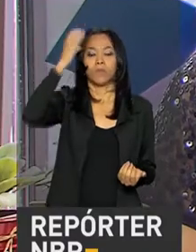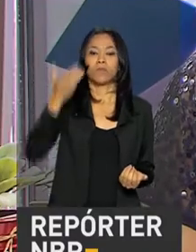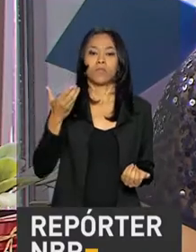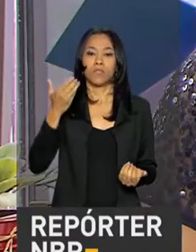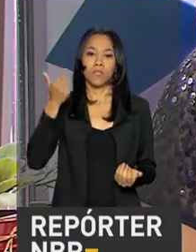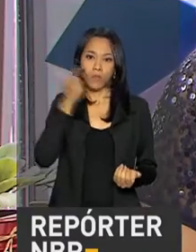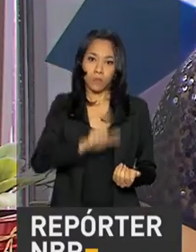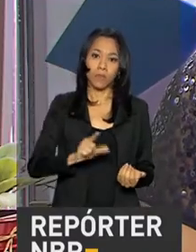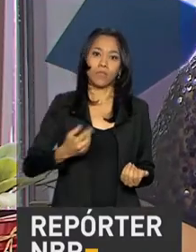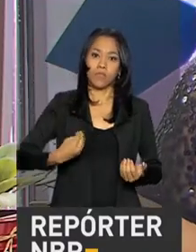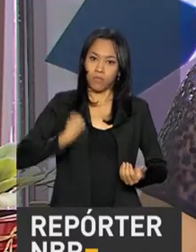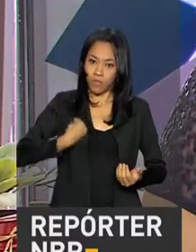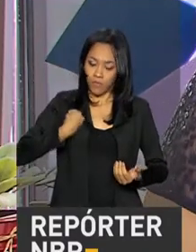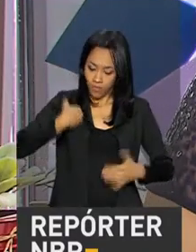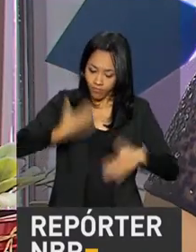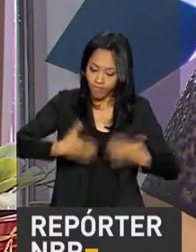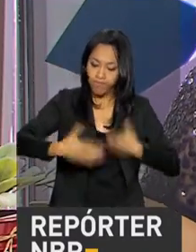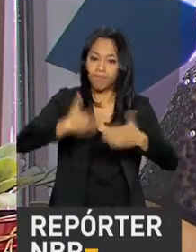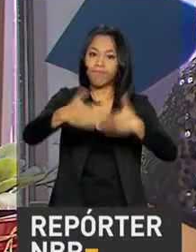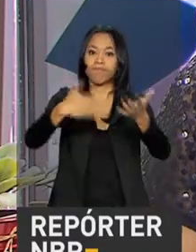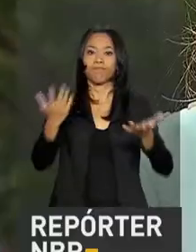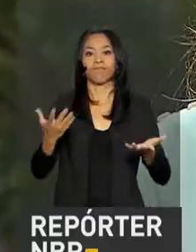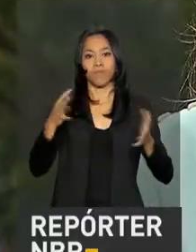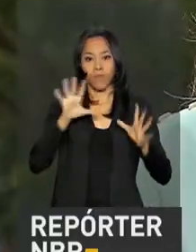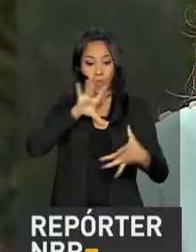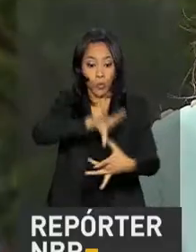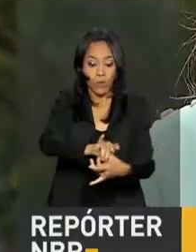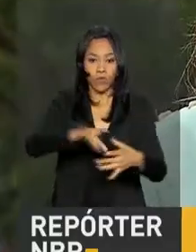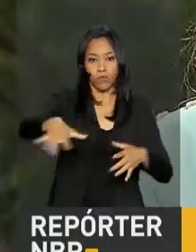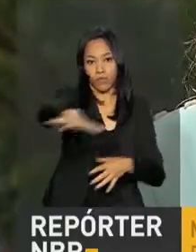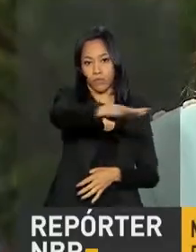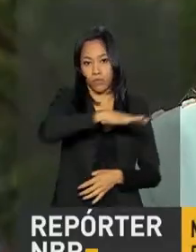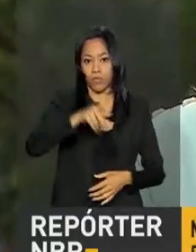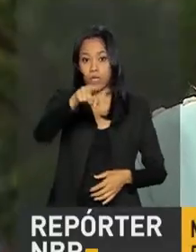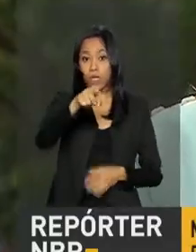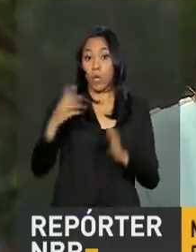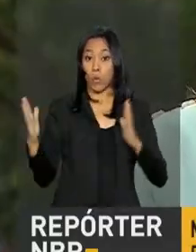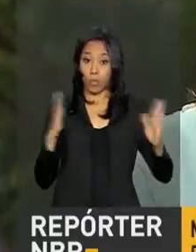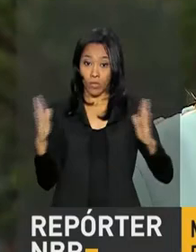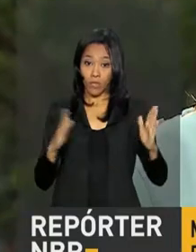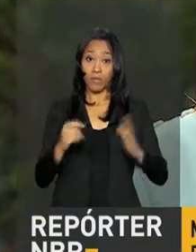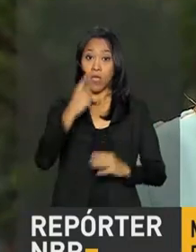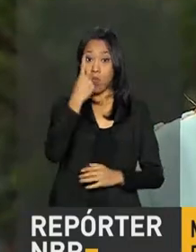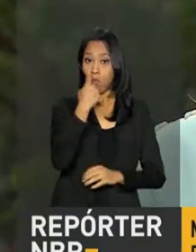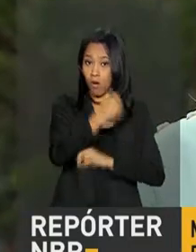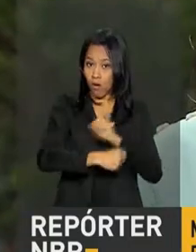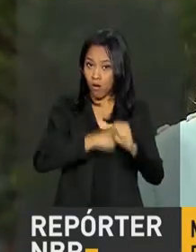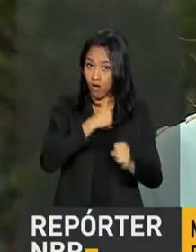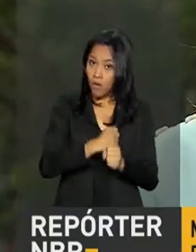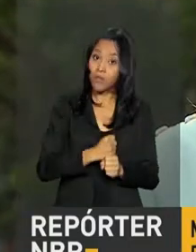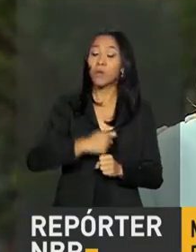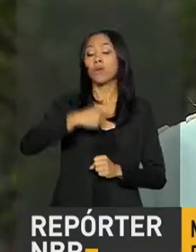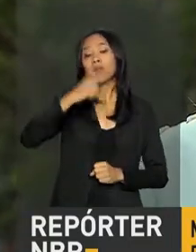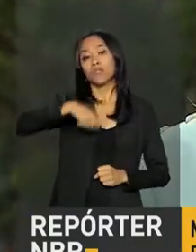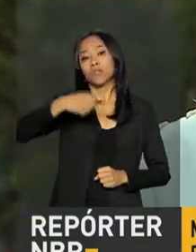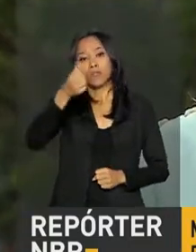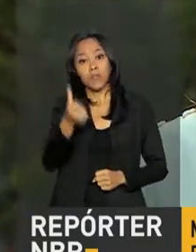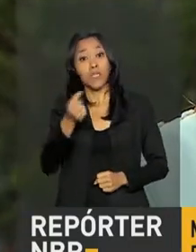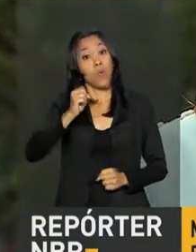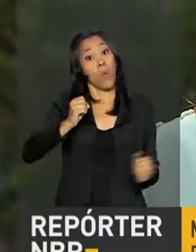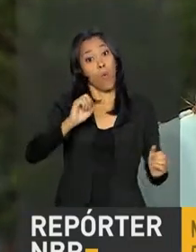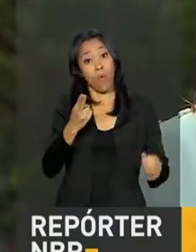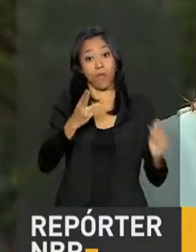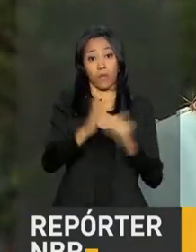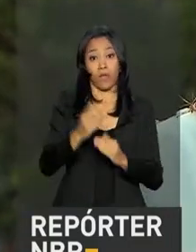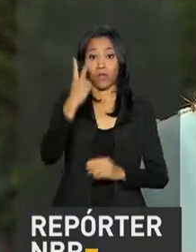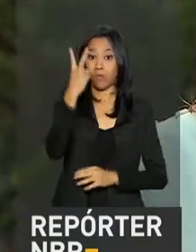eo desenvolvimento com enfoque territorial o curso tem duração de um ano e meio a dois anos todo o material didático para